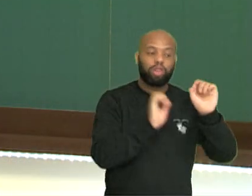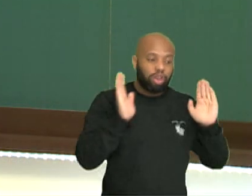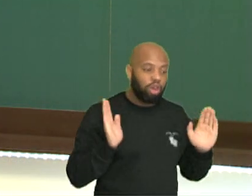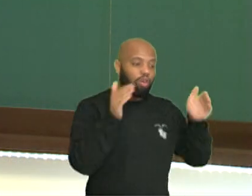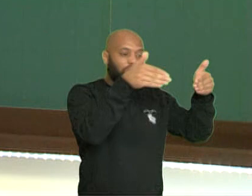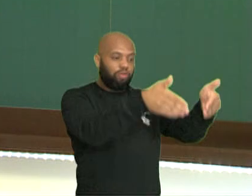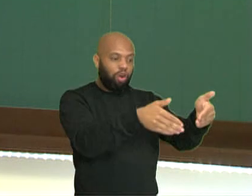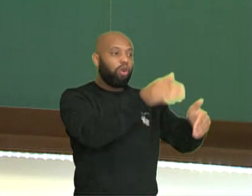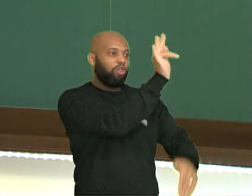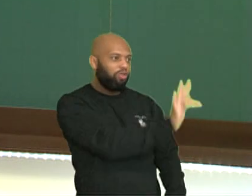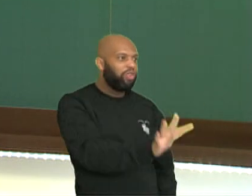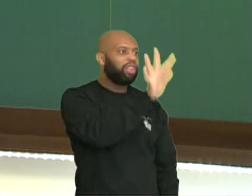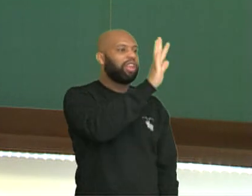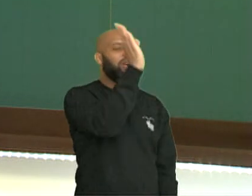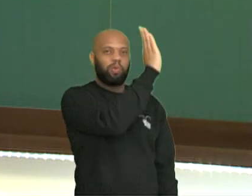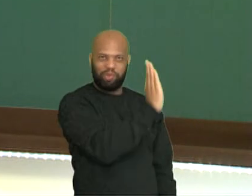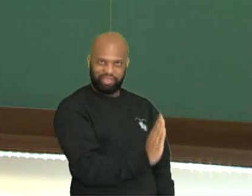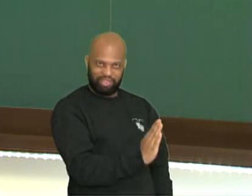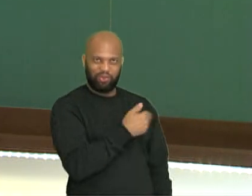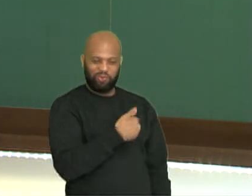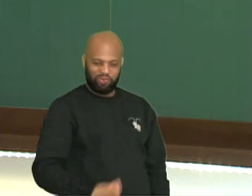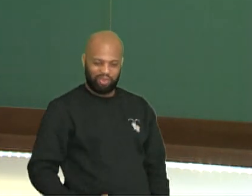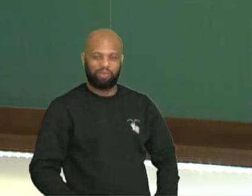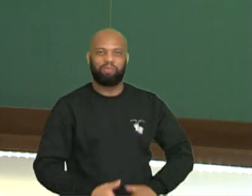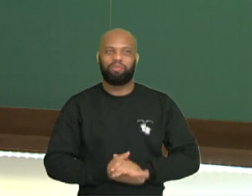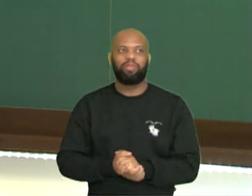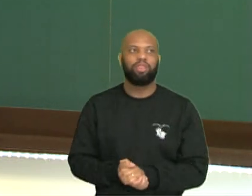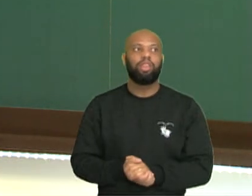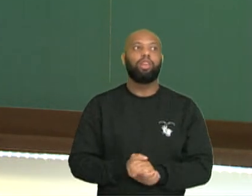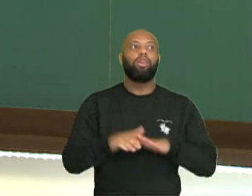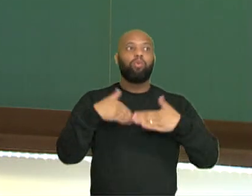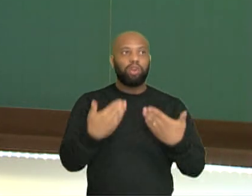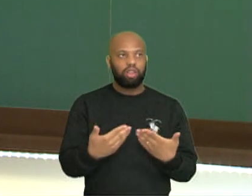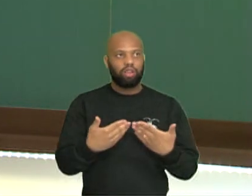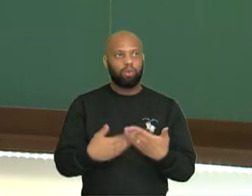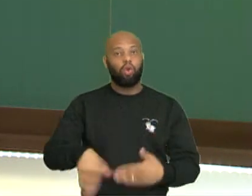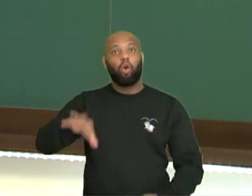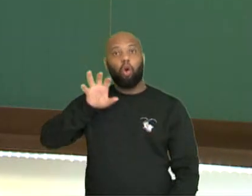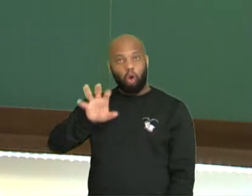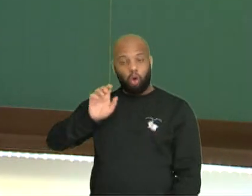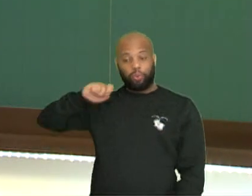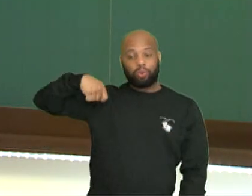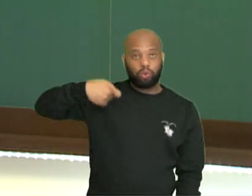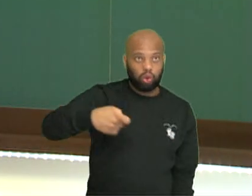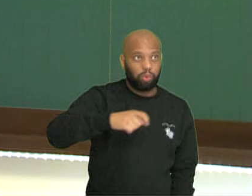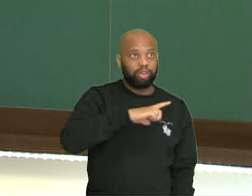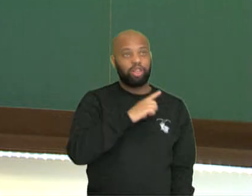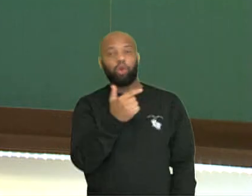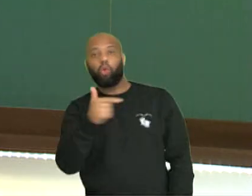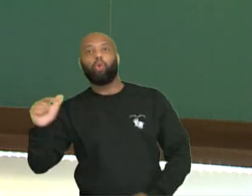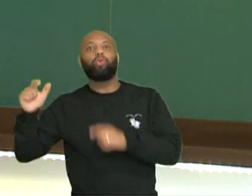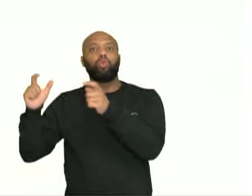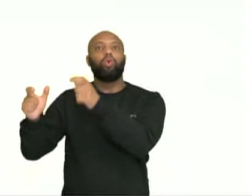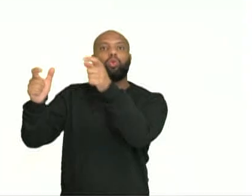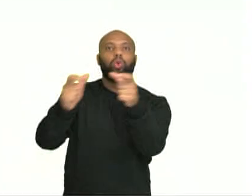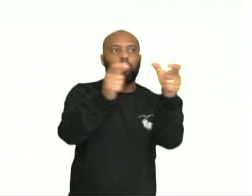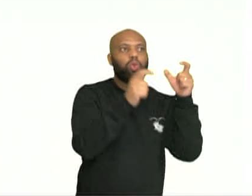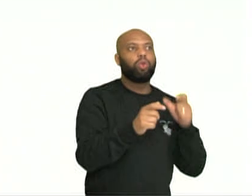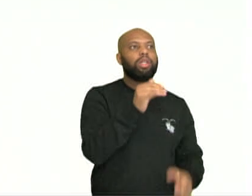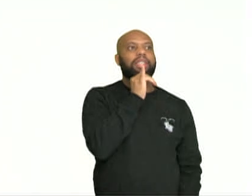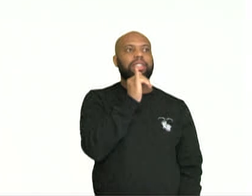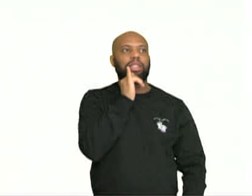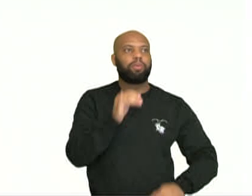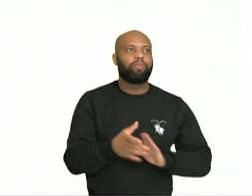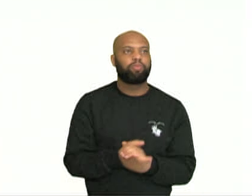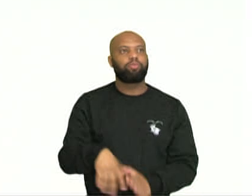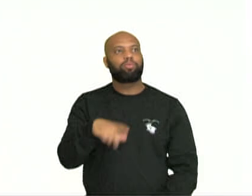da unidade federal brasileira, ok? Dentro disso, olhando outras localidades, por exemplo, nós